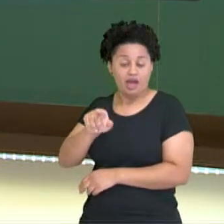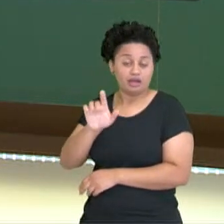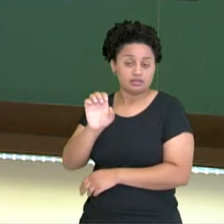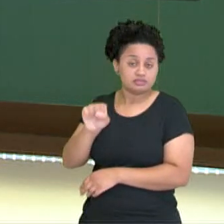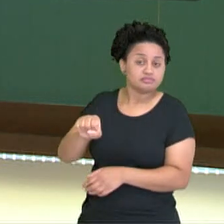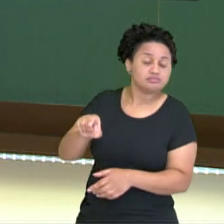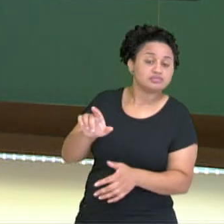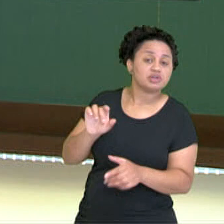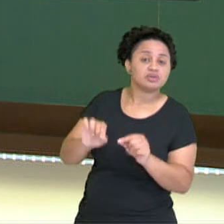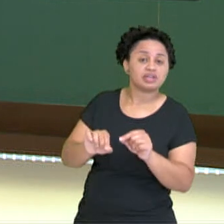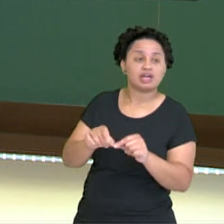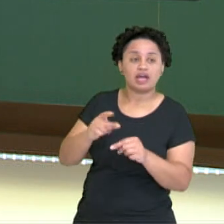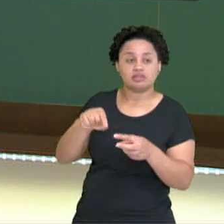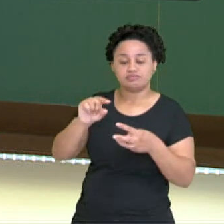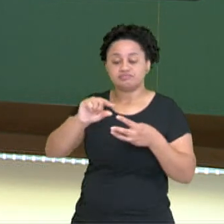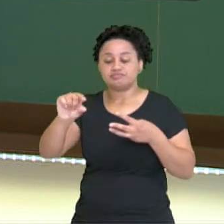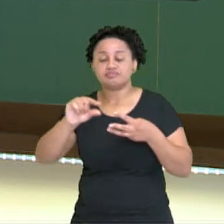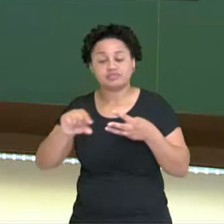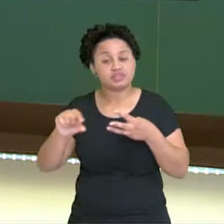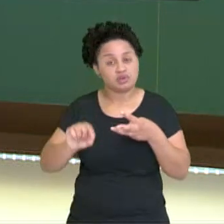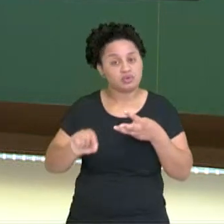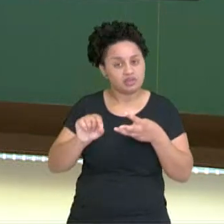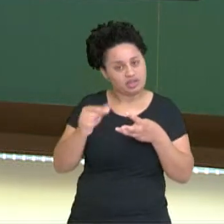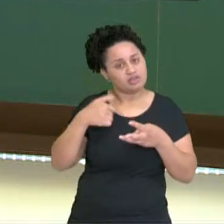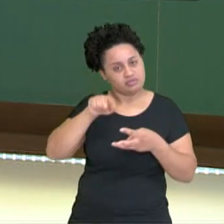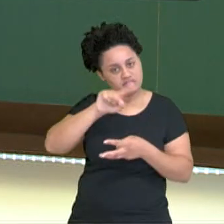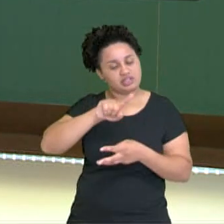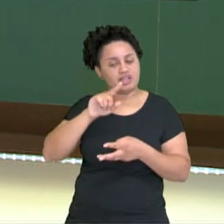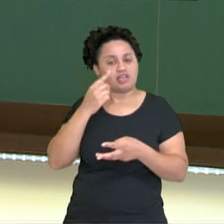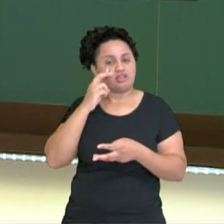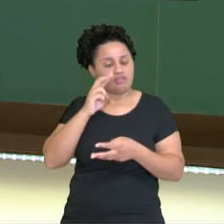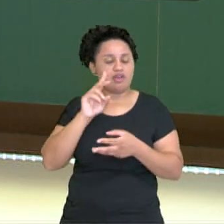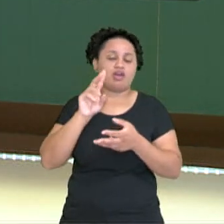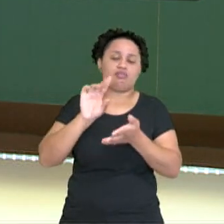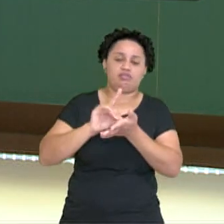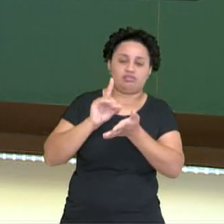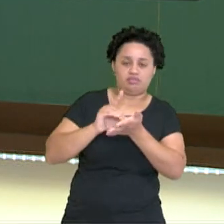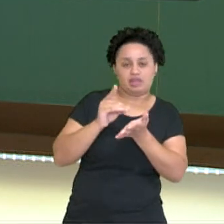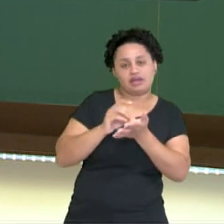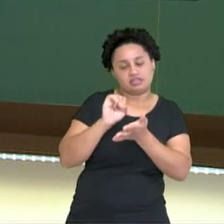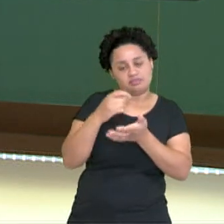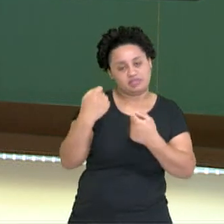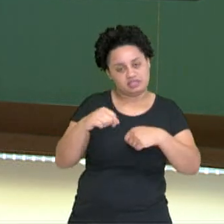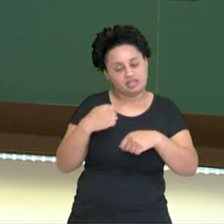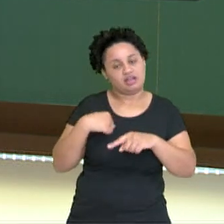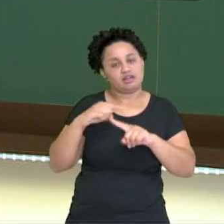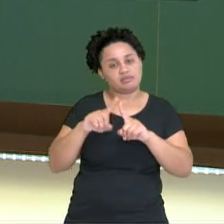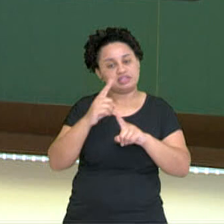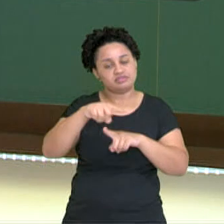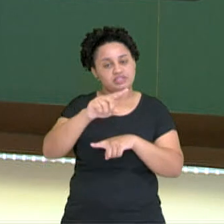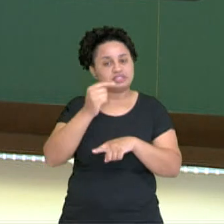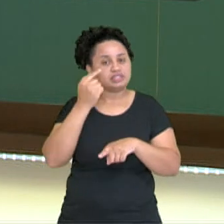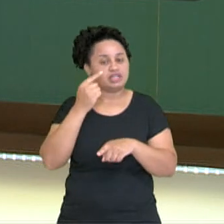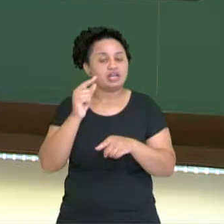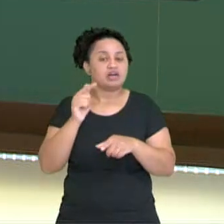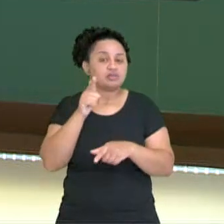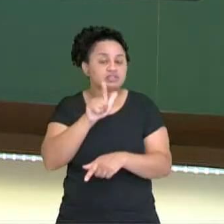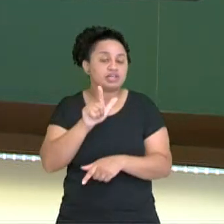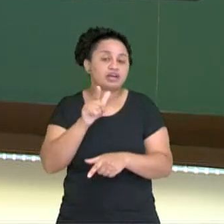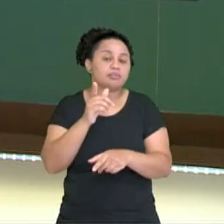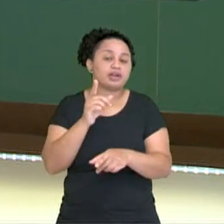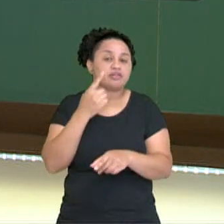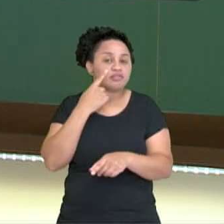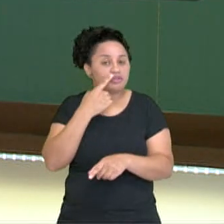por conta de vocês aí ver o significado, olhando no dicionário, se preciso for, do resto da frase, para então descobrir a resposta